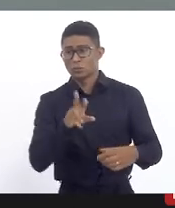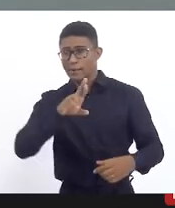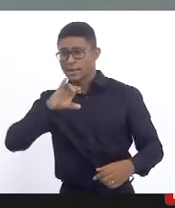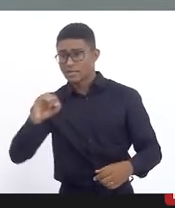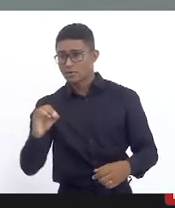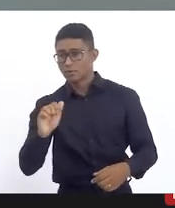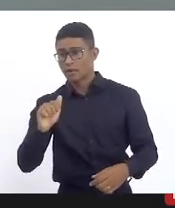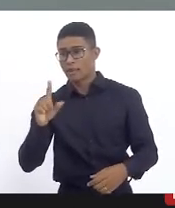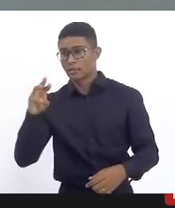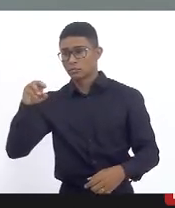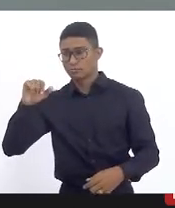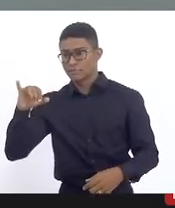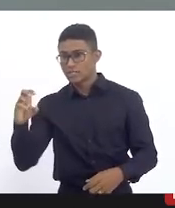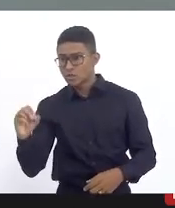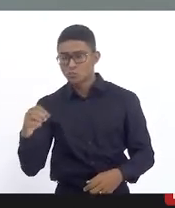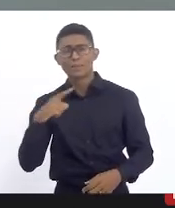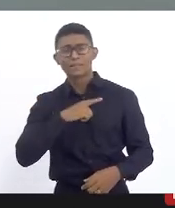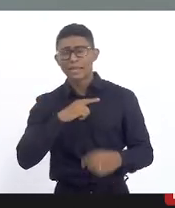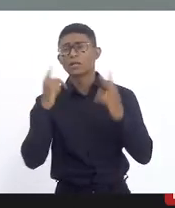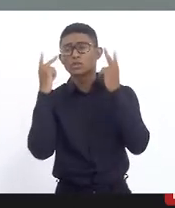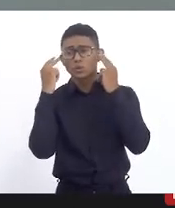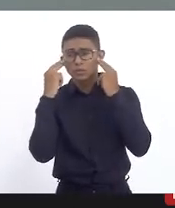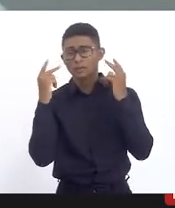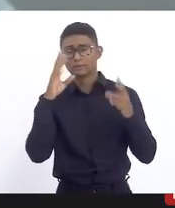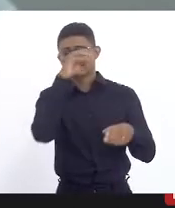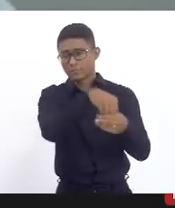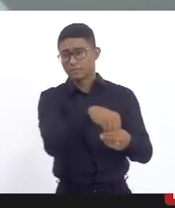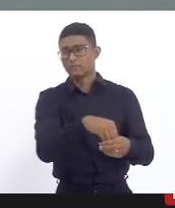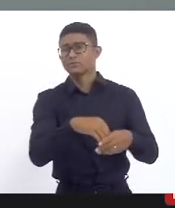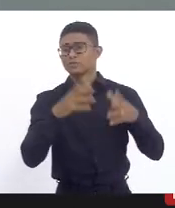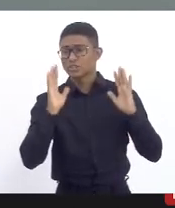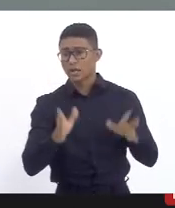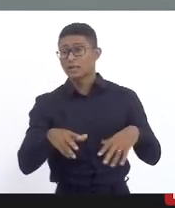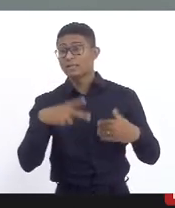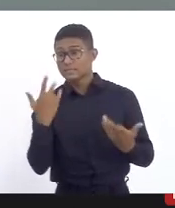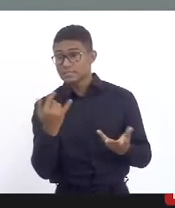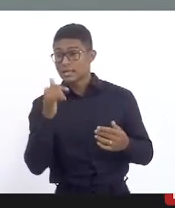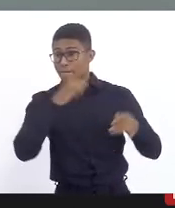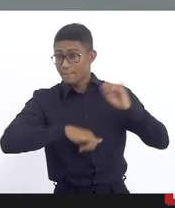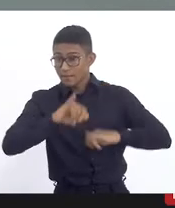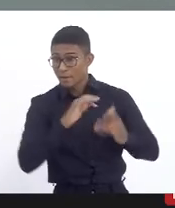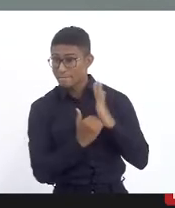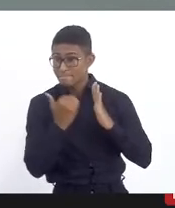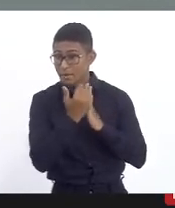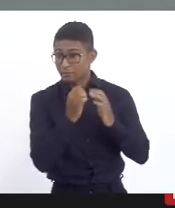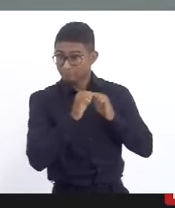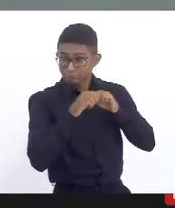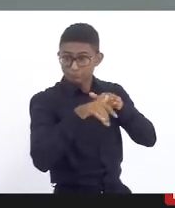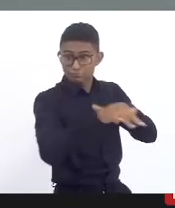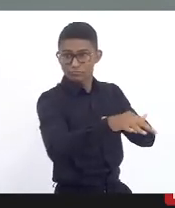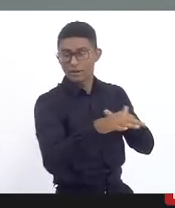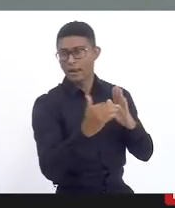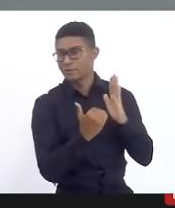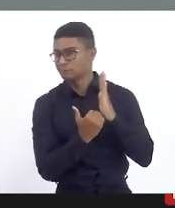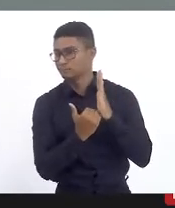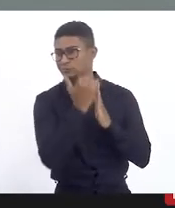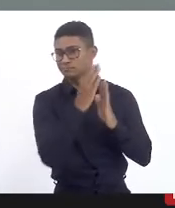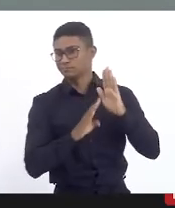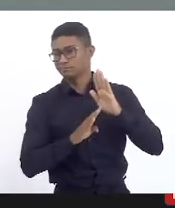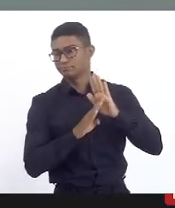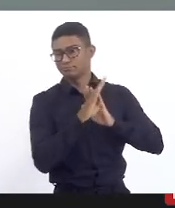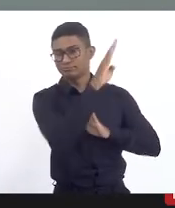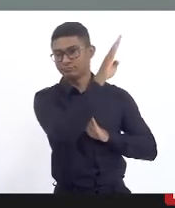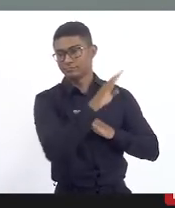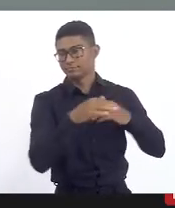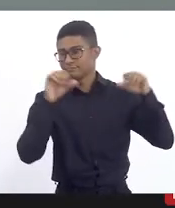alumínio dissolvido na água bruta que a cidade capta. E isso vai aumentar. E, obviamente, esse alumínio pode ser